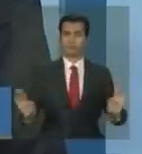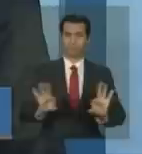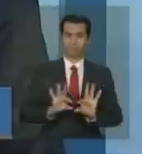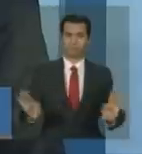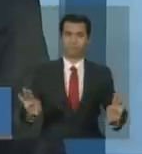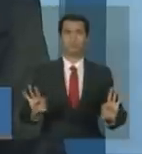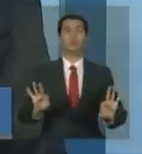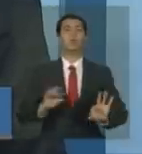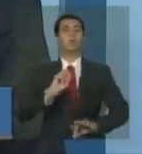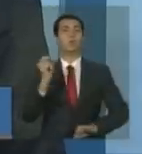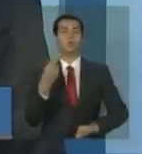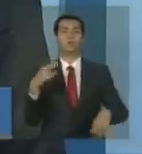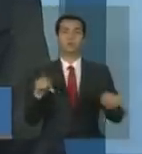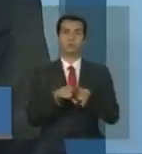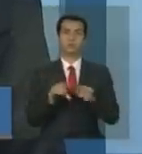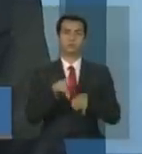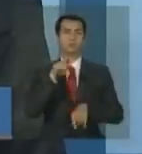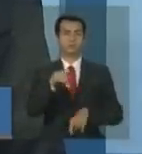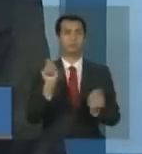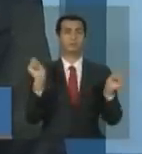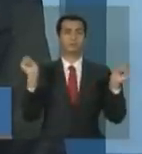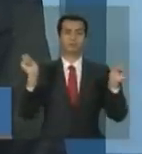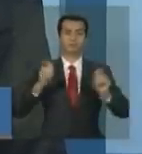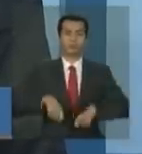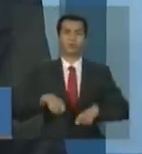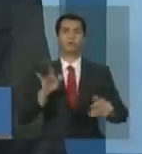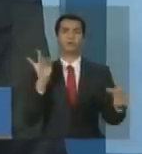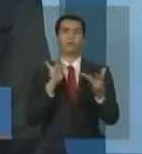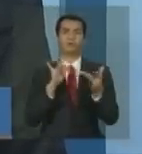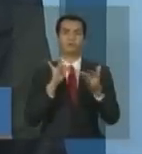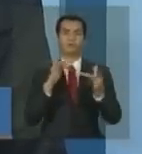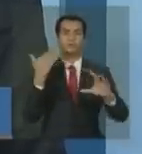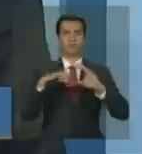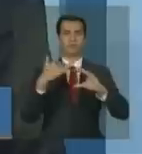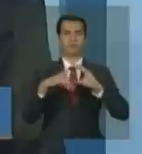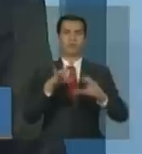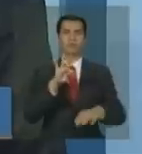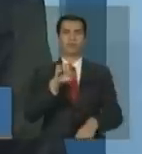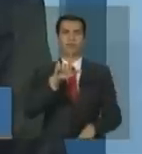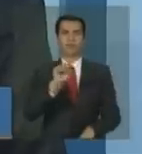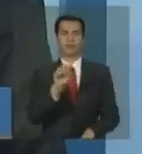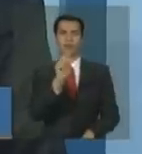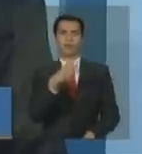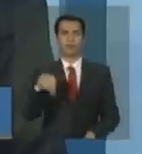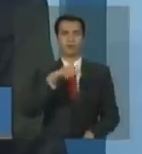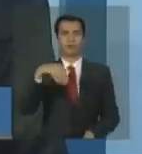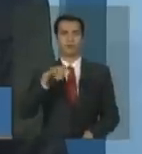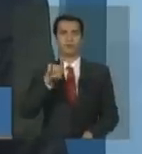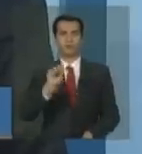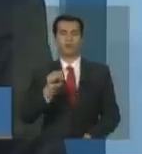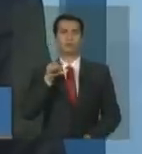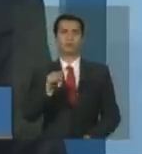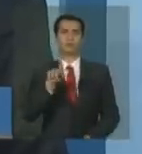61-3799-5863, 5864, 5867 ou pelo e-mail